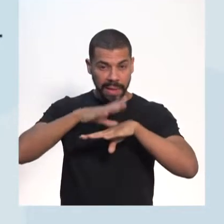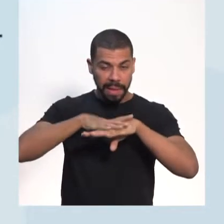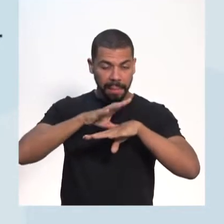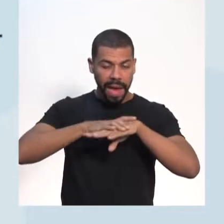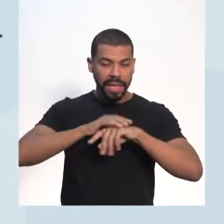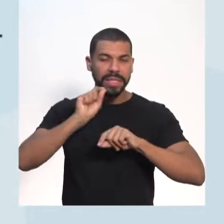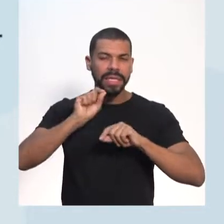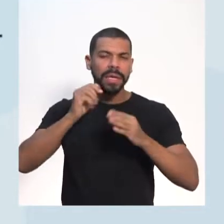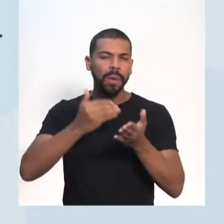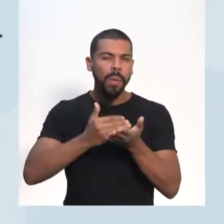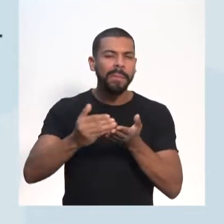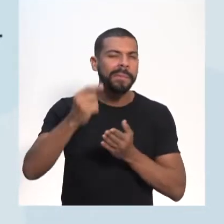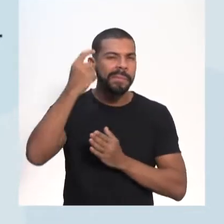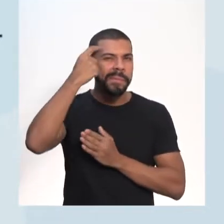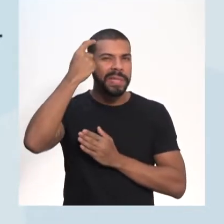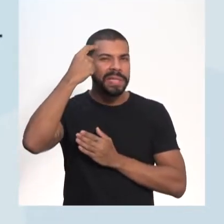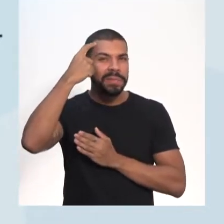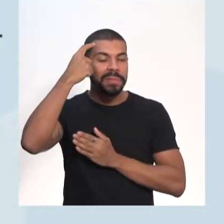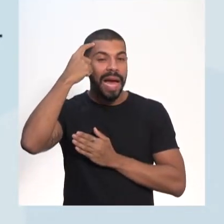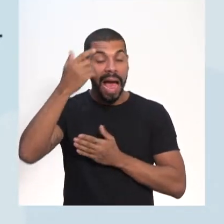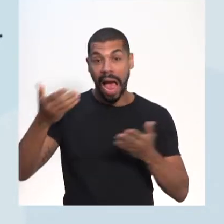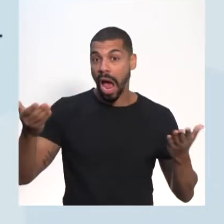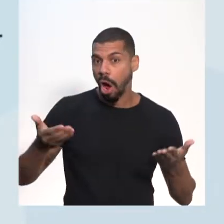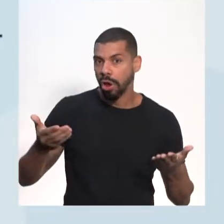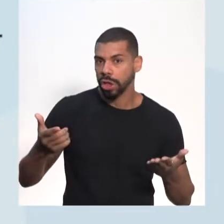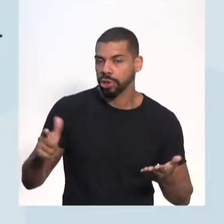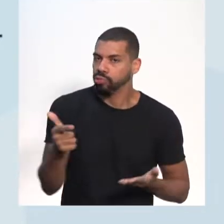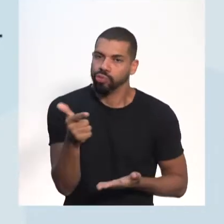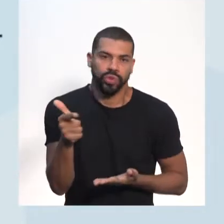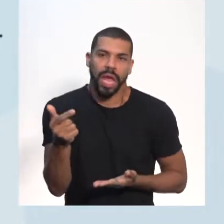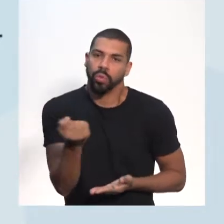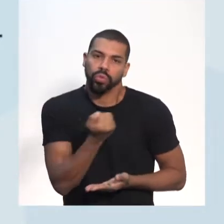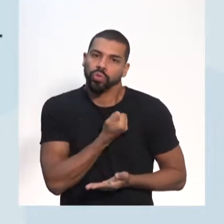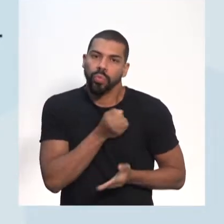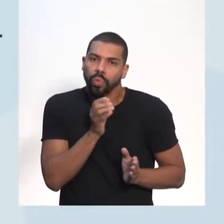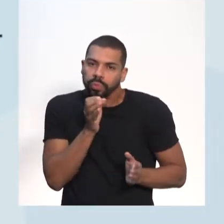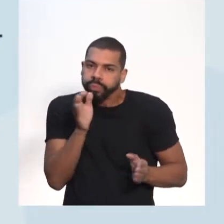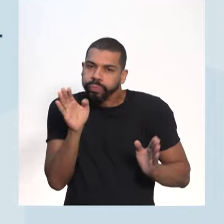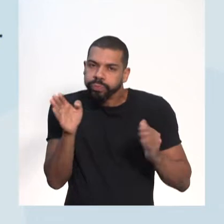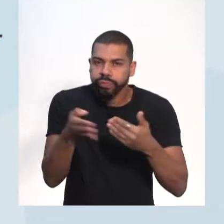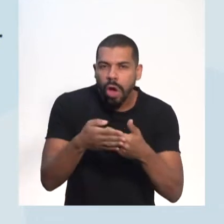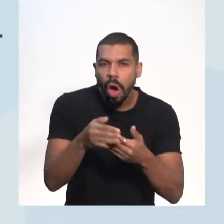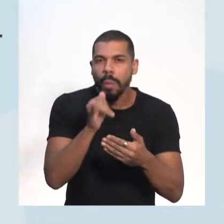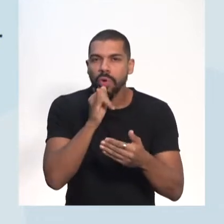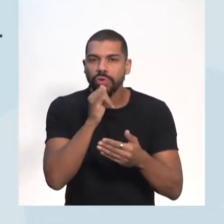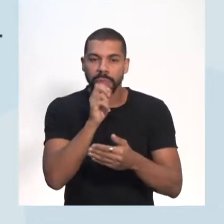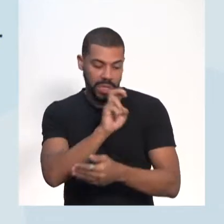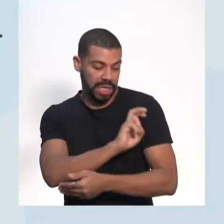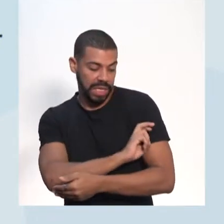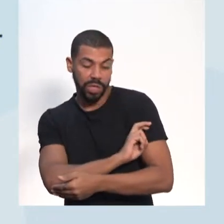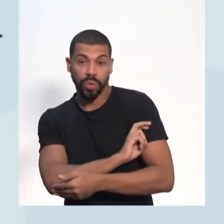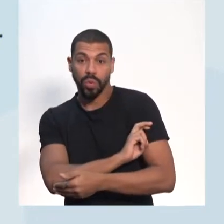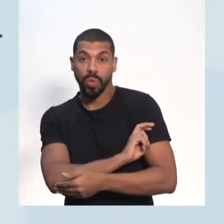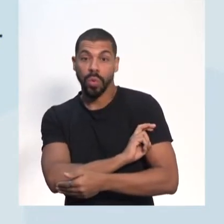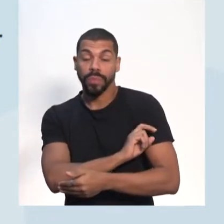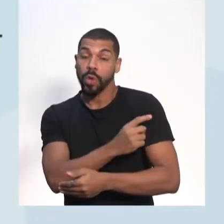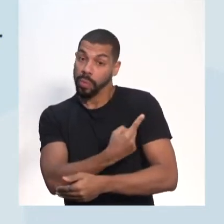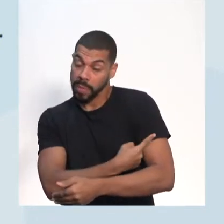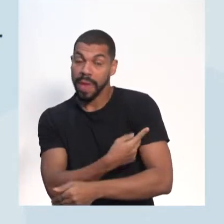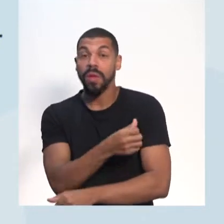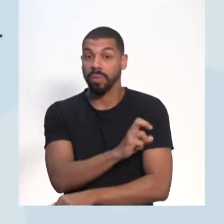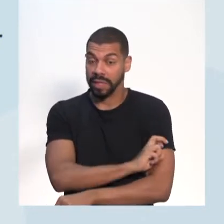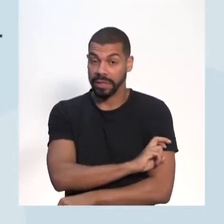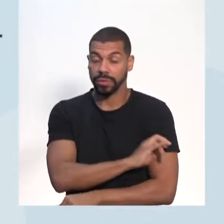E, num primeiro momento, a gente não tem um número fechado, tanto do primeiro ao quinto ano, de língua e matemática. Então, nós fizemos